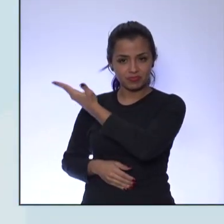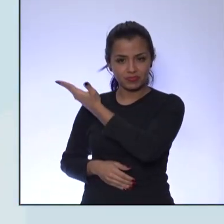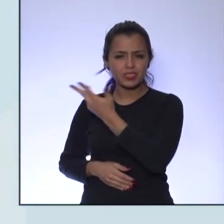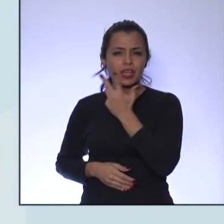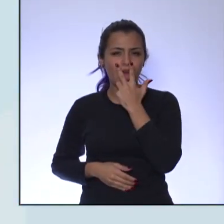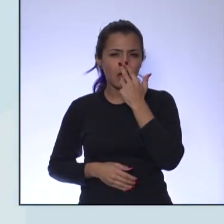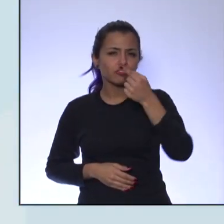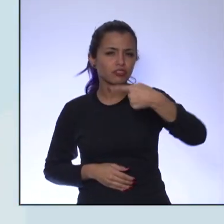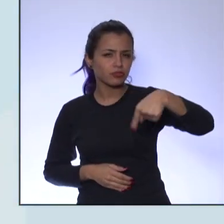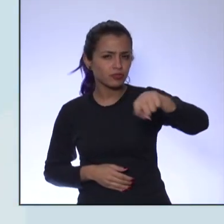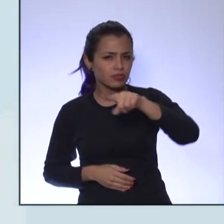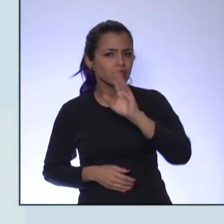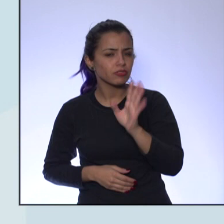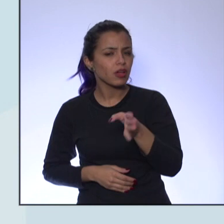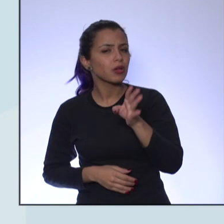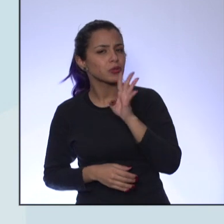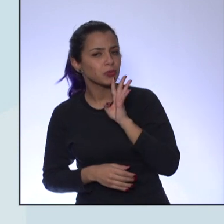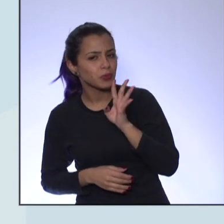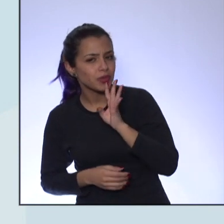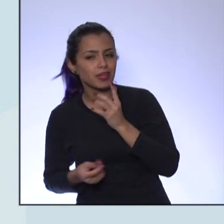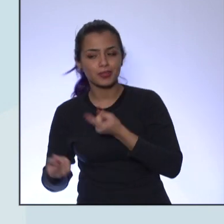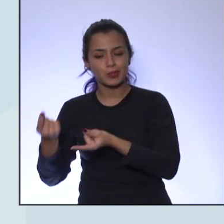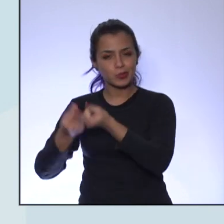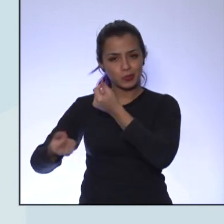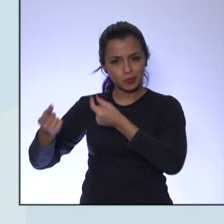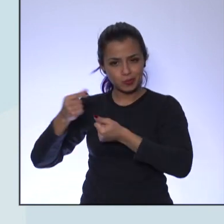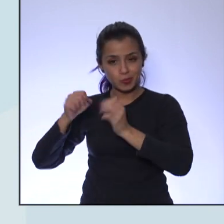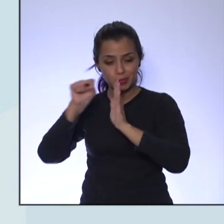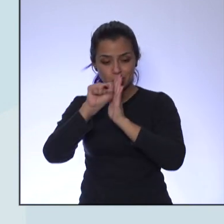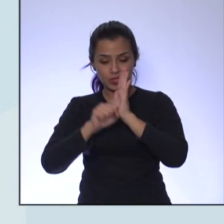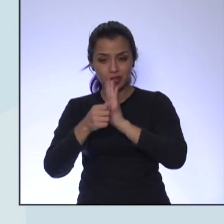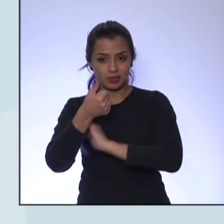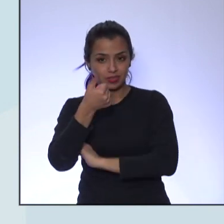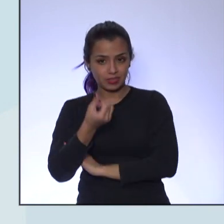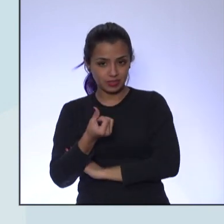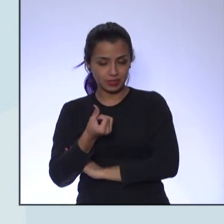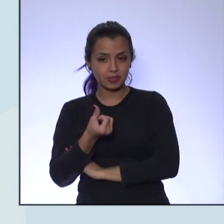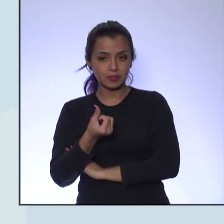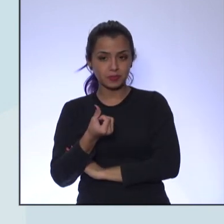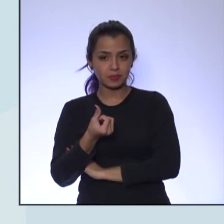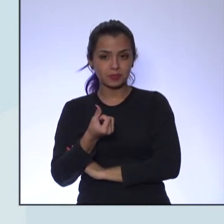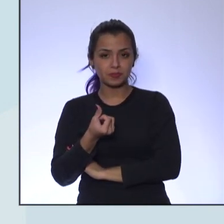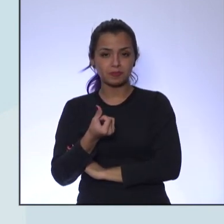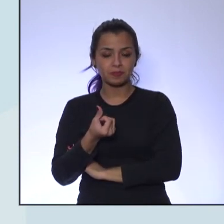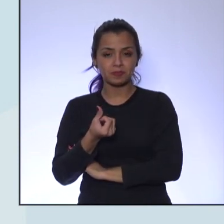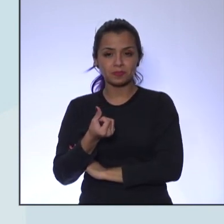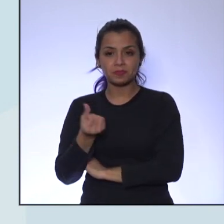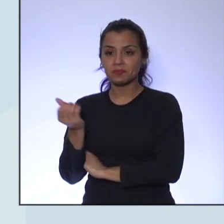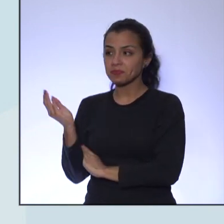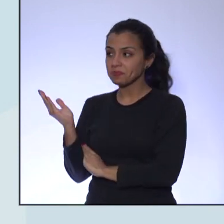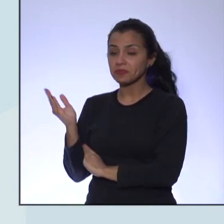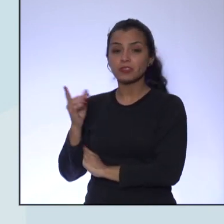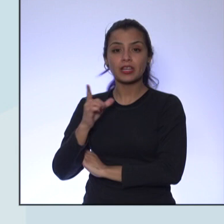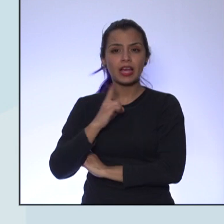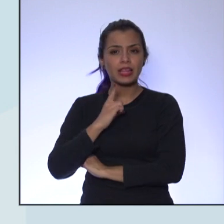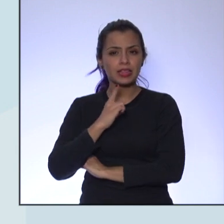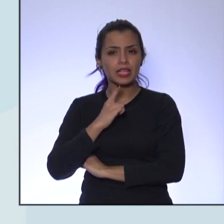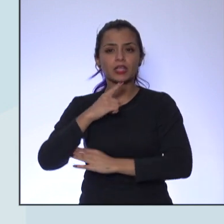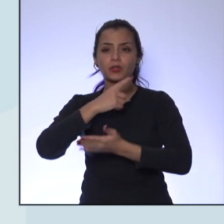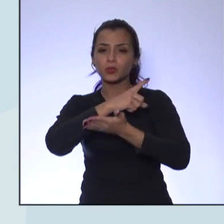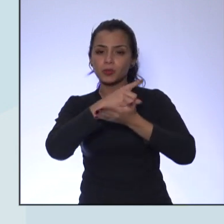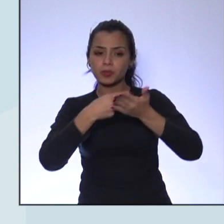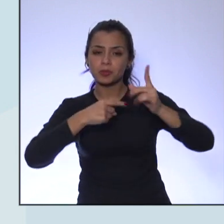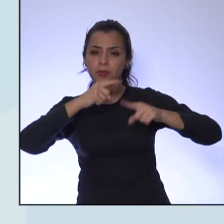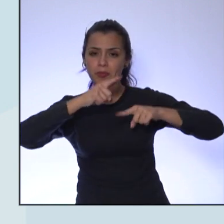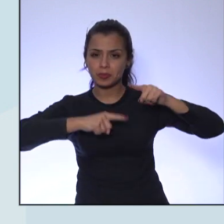já conheçam, né, que é a economia e o território do século XVI, inclusive ele esteve disposto, né, no material do São